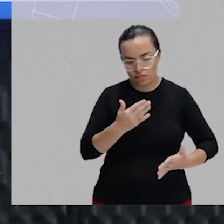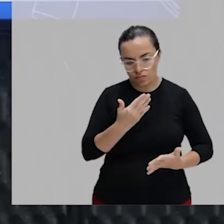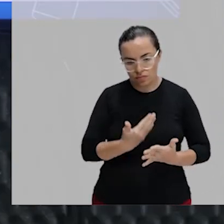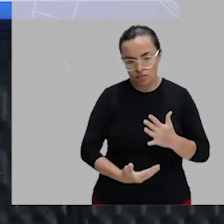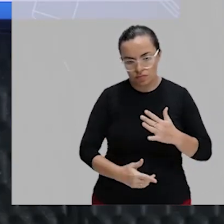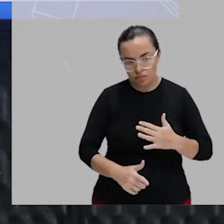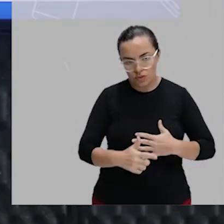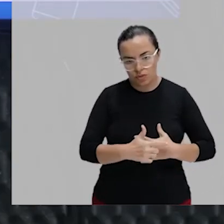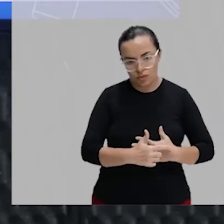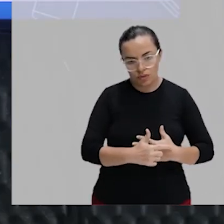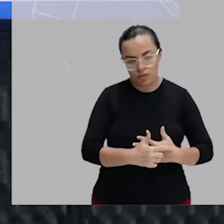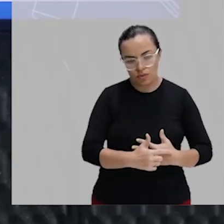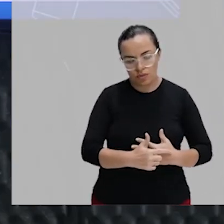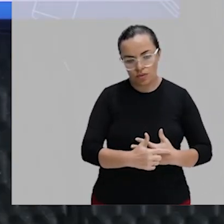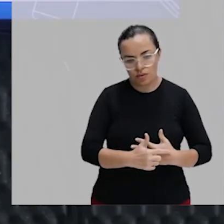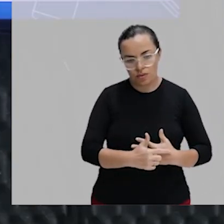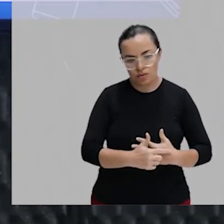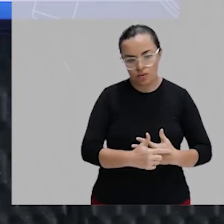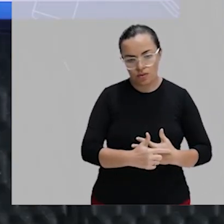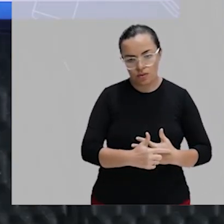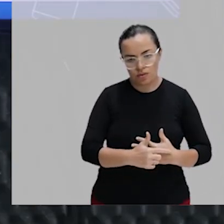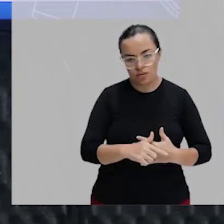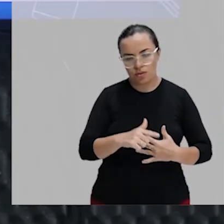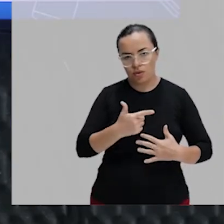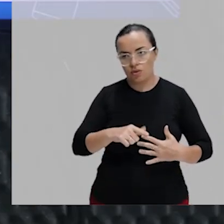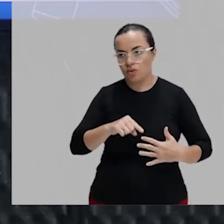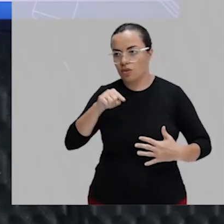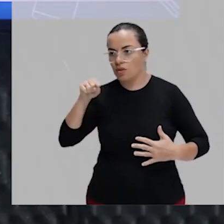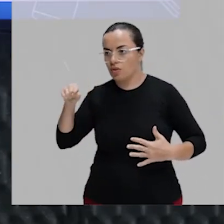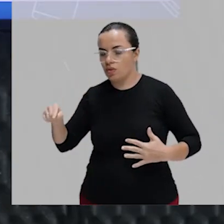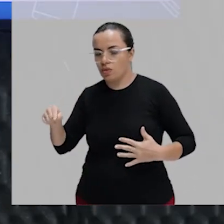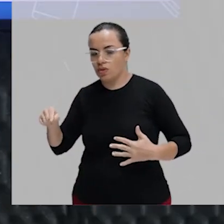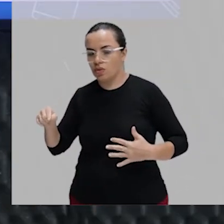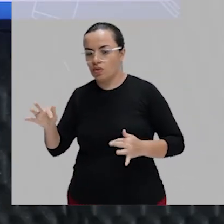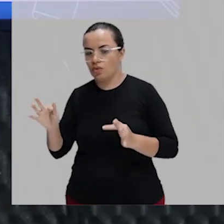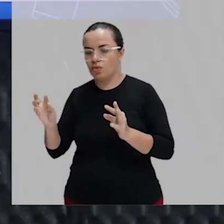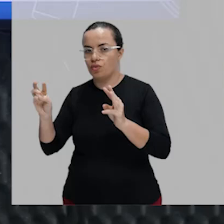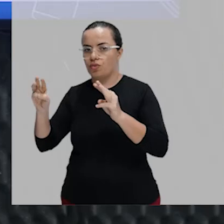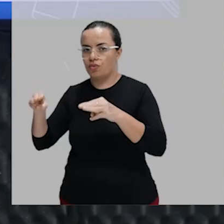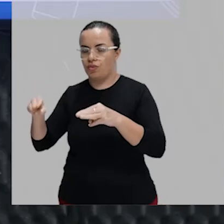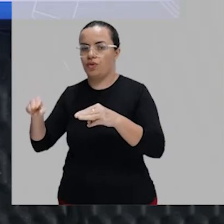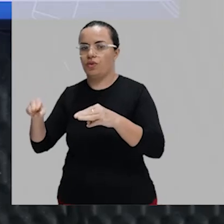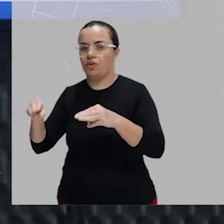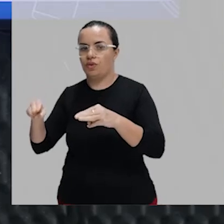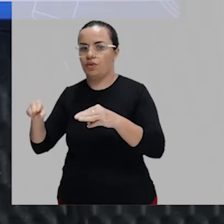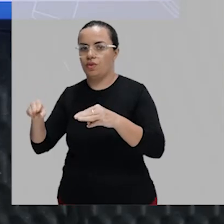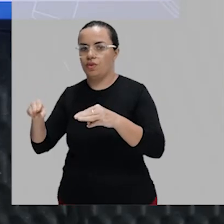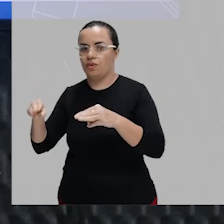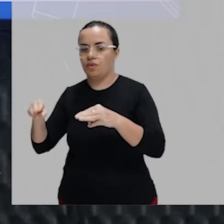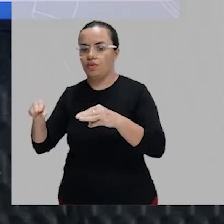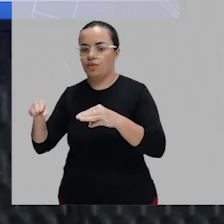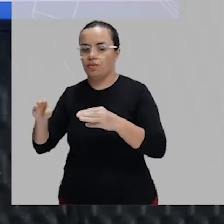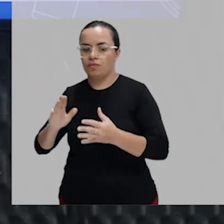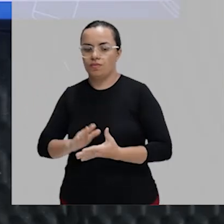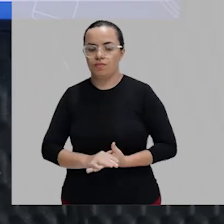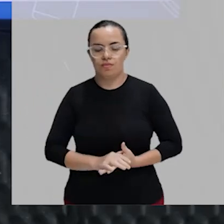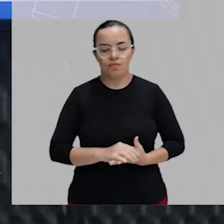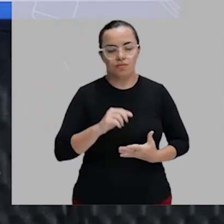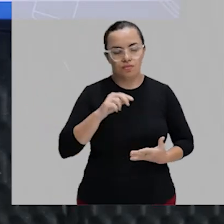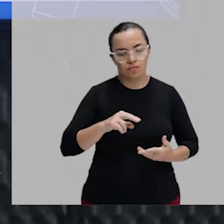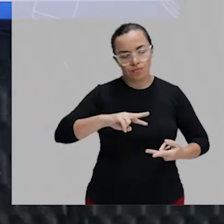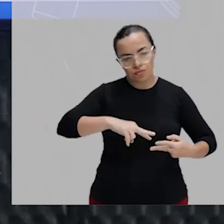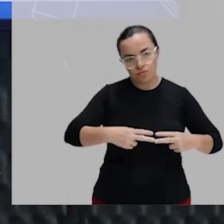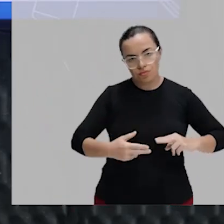da função do gene A, não vai ter a produção do produto final? Vamos lá. Se tiver a perca da